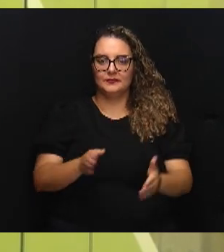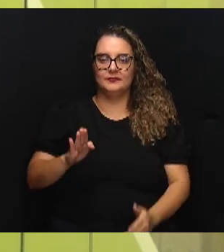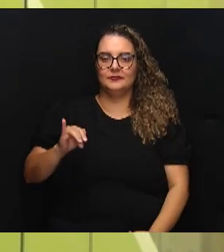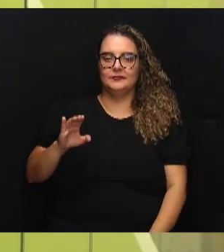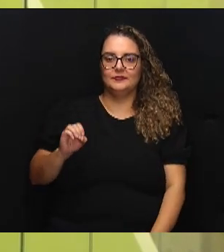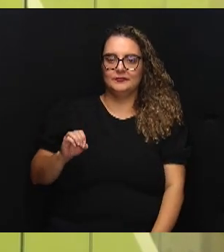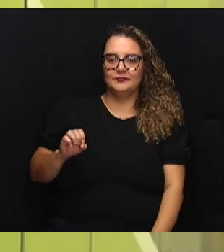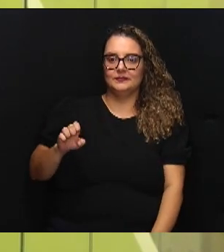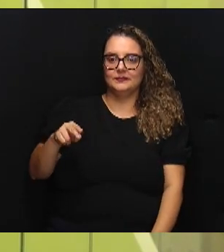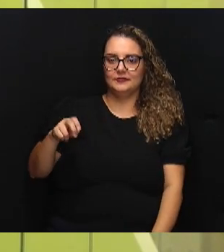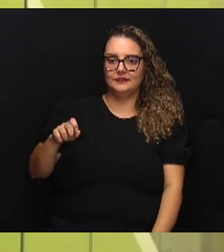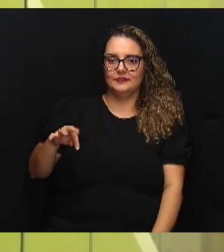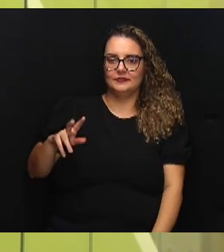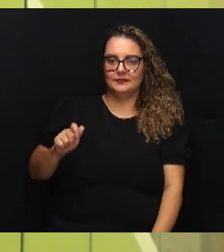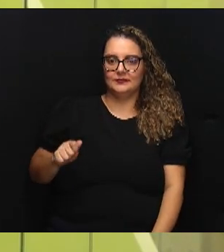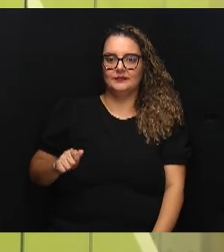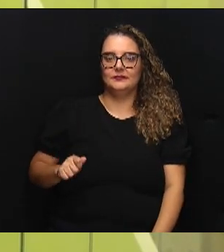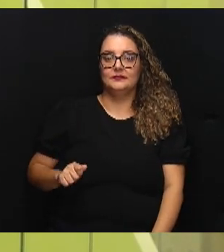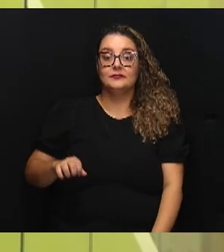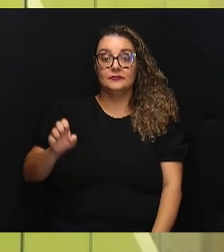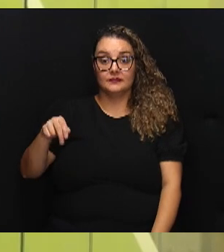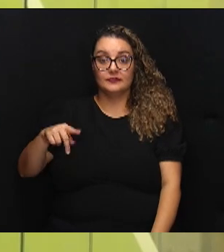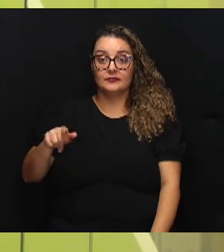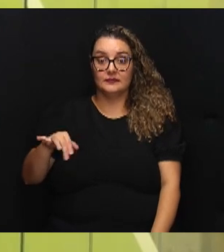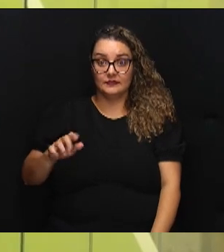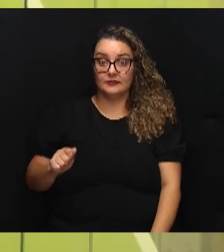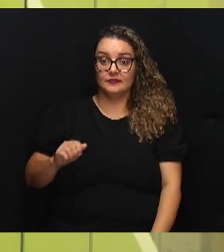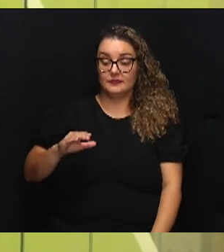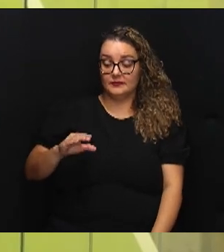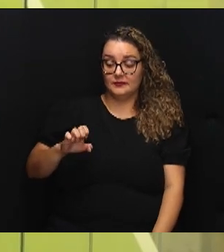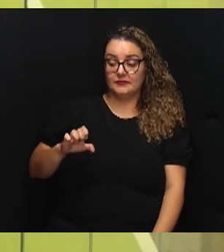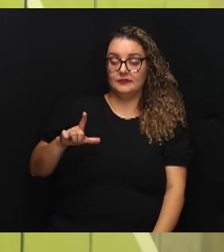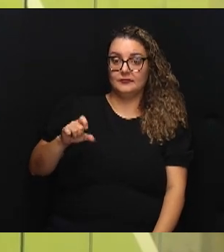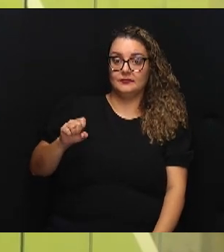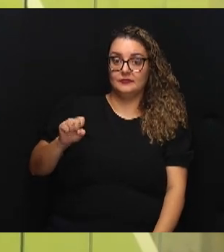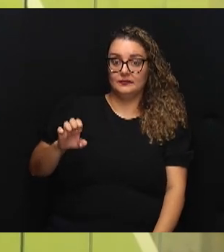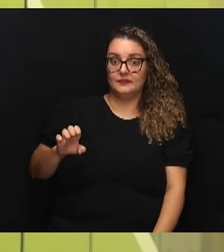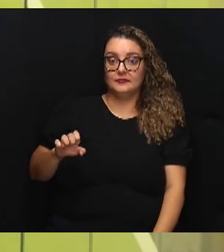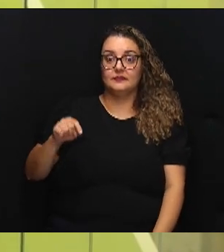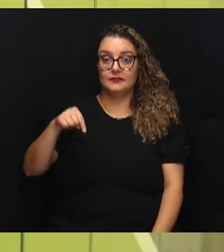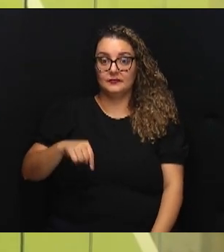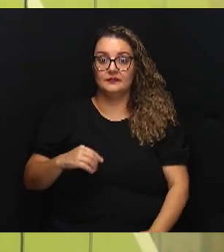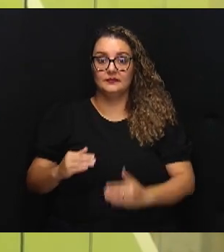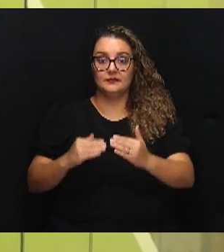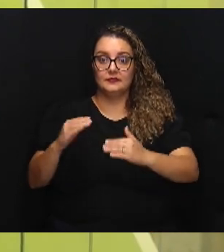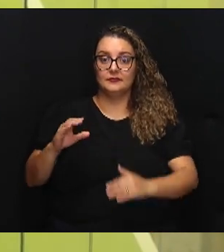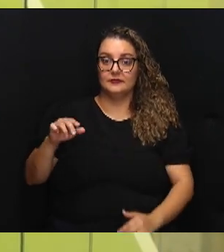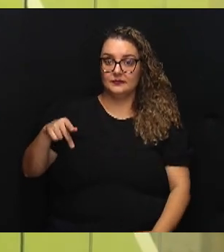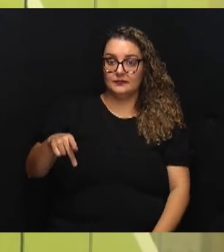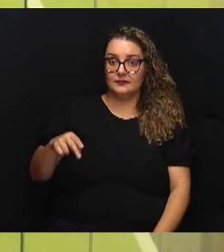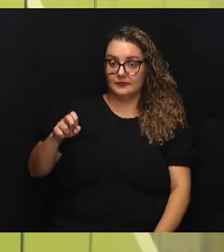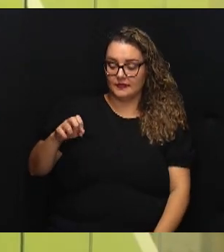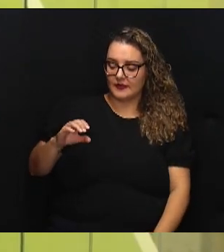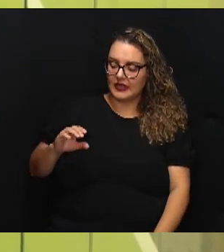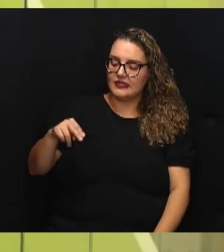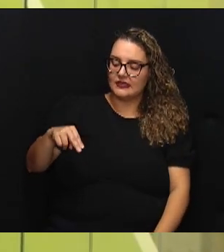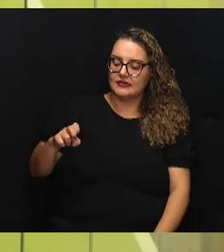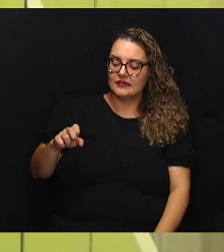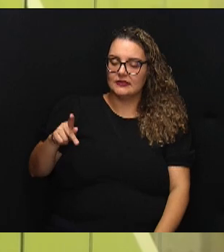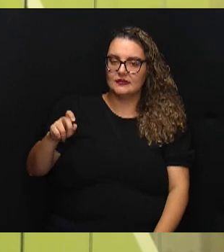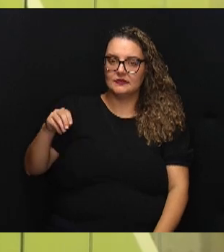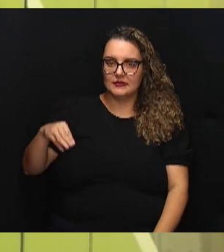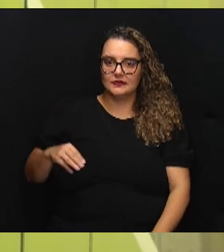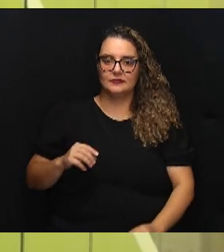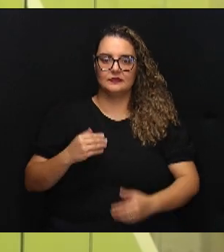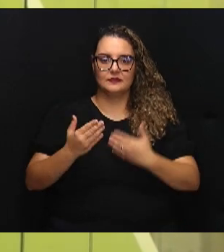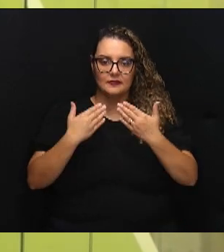bioenergia, uma enzima batizada de Celose, produzida e desenvolvida aqui no CNPEM de Campinas. E quem vai conversar com a gente sobre